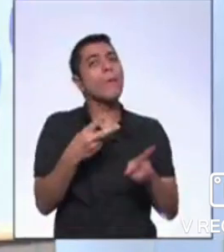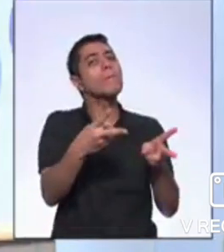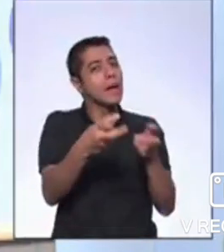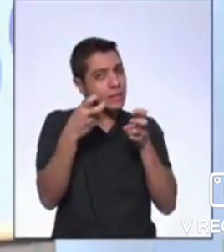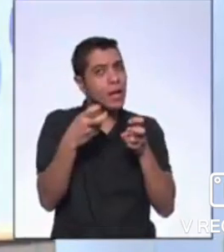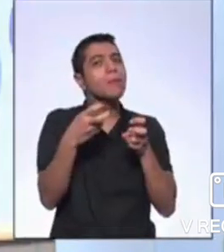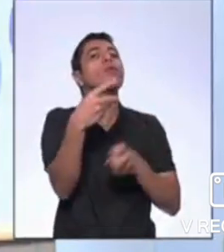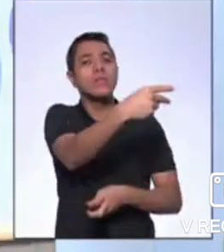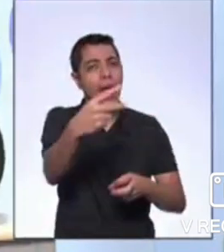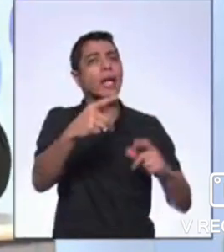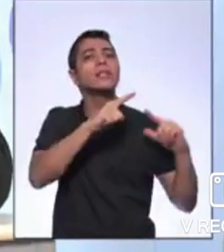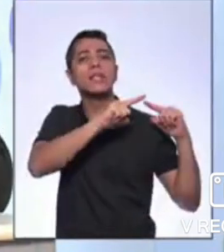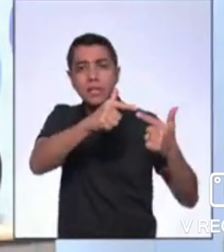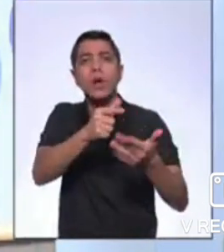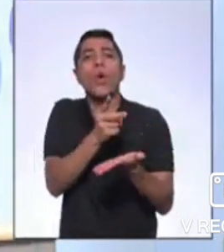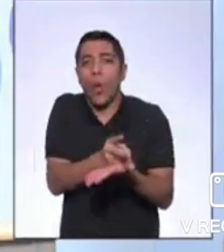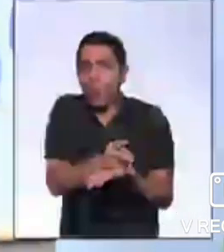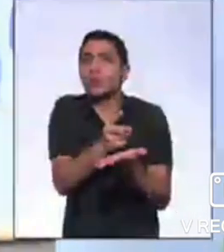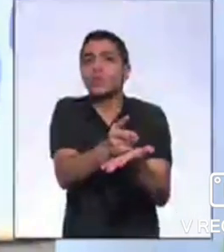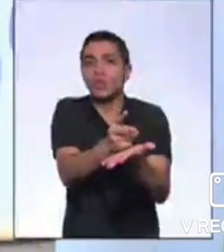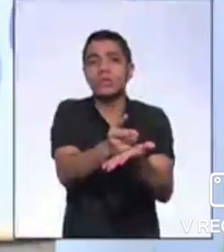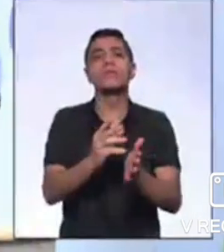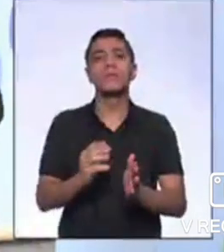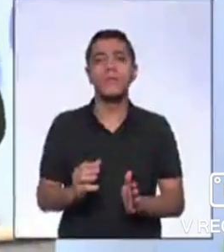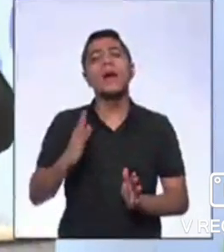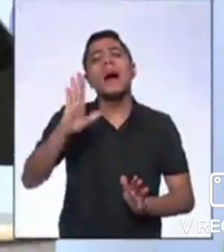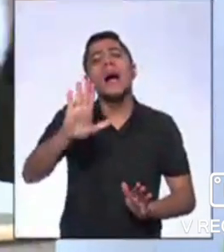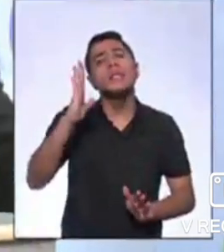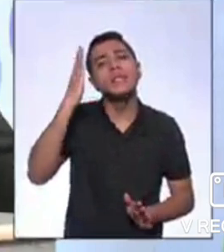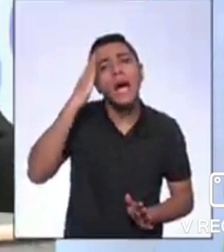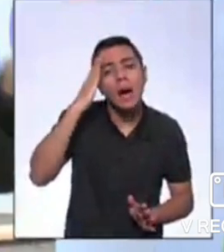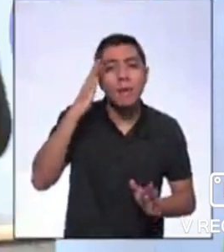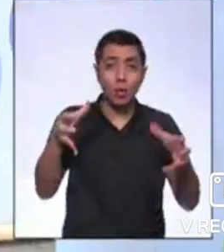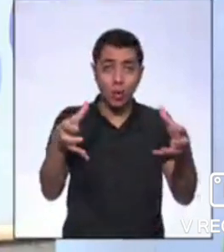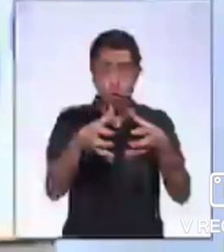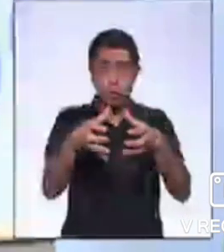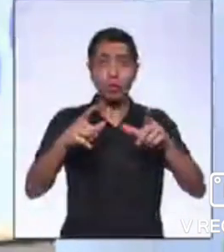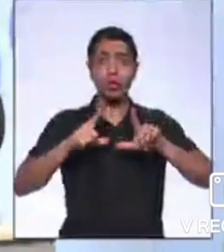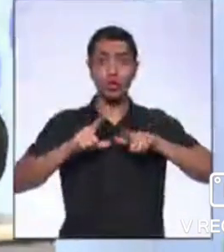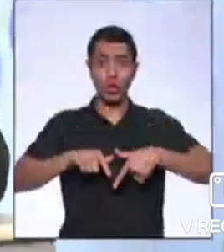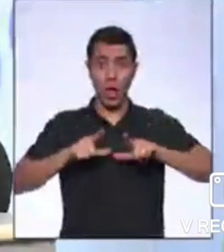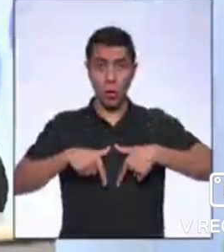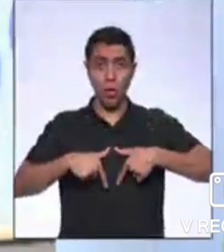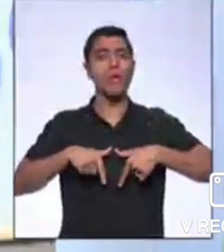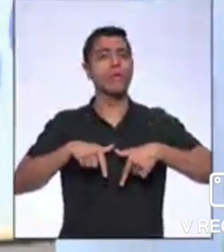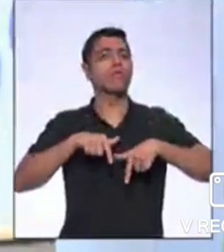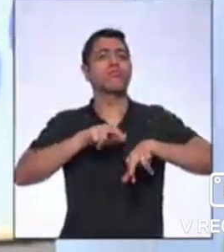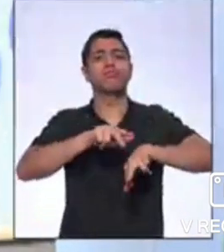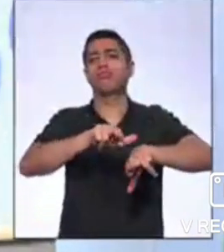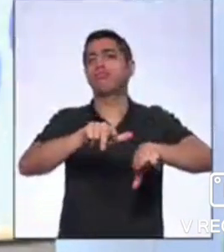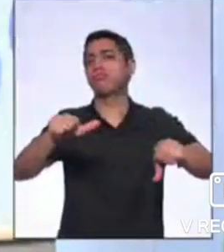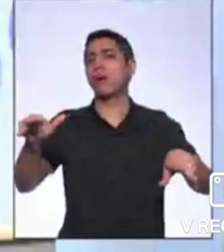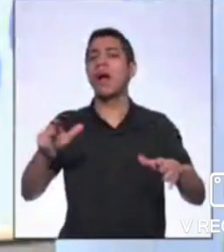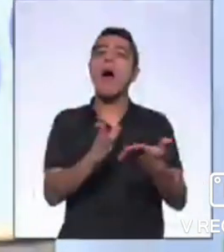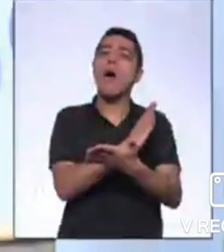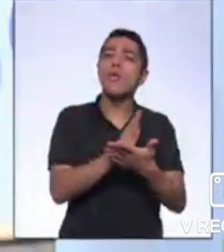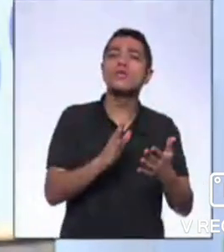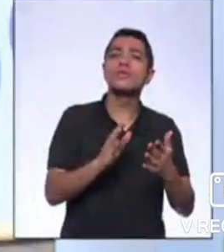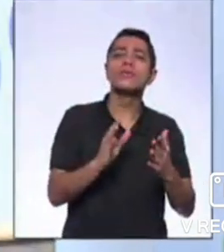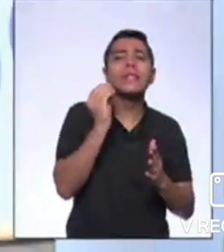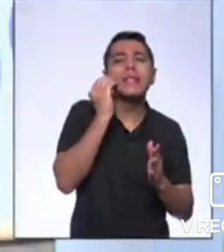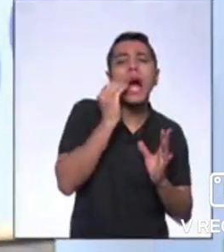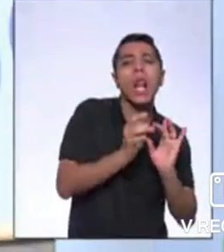a fidelidade, embora existam diversos grupos de judeus, né? Os mais liberais, os ortodoxos, mas eles procuram